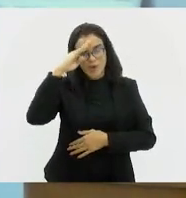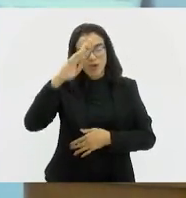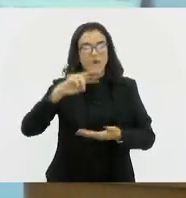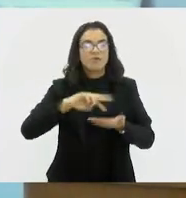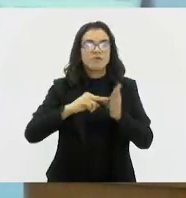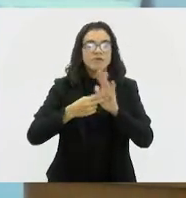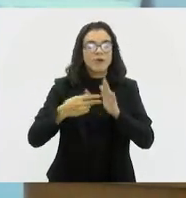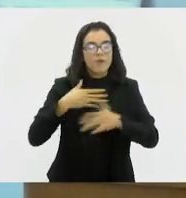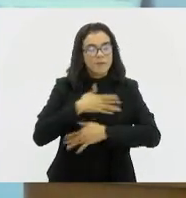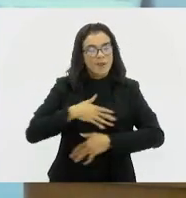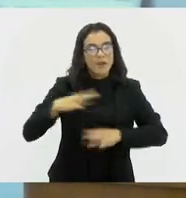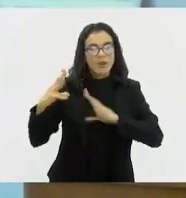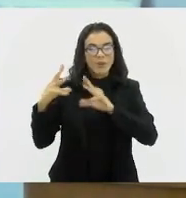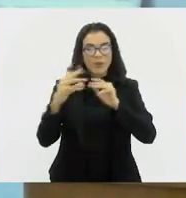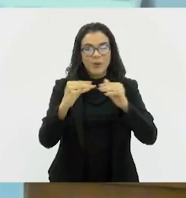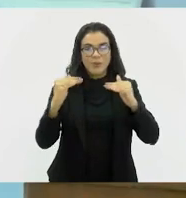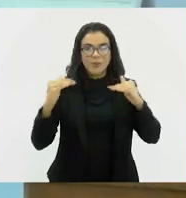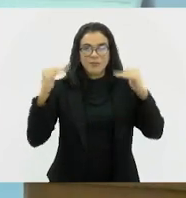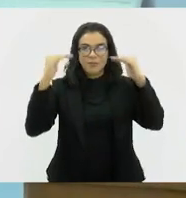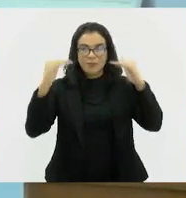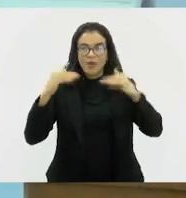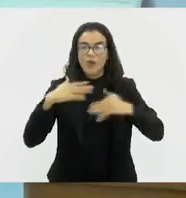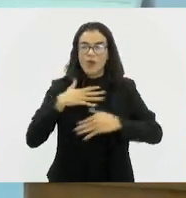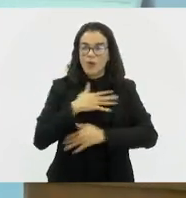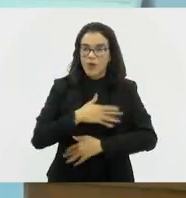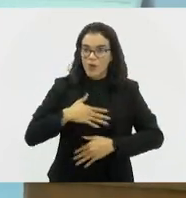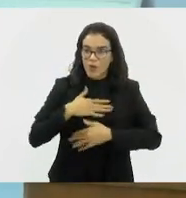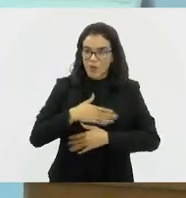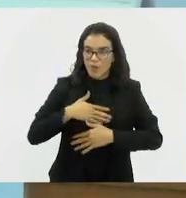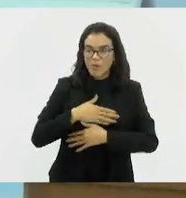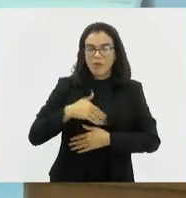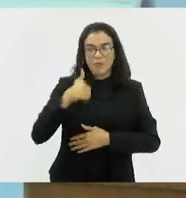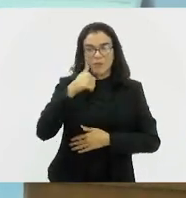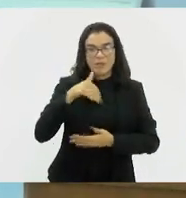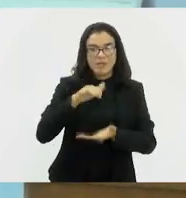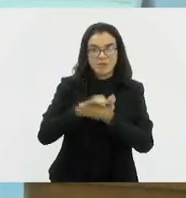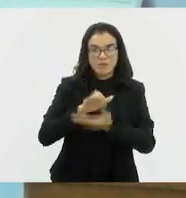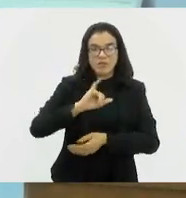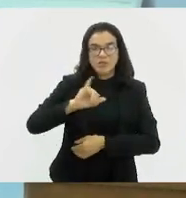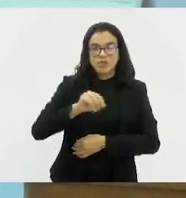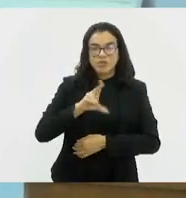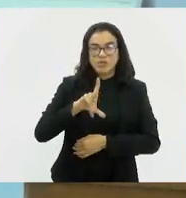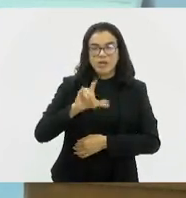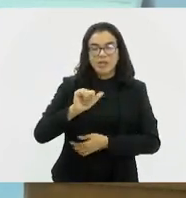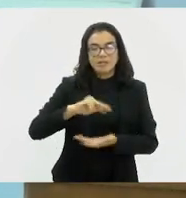E quero cumprimentar minha esposa Juliana, eu cumprimento todas as mulheres que aqui estão presentes,